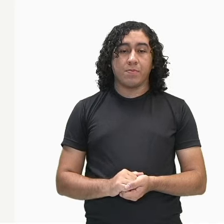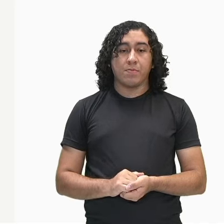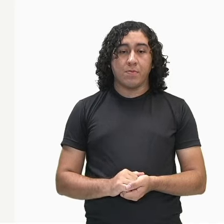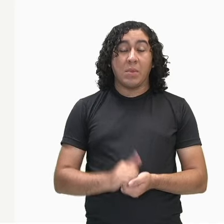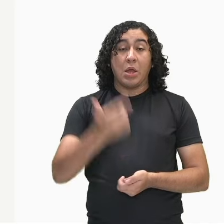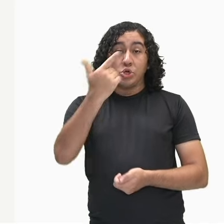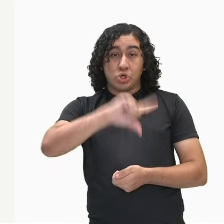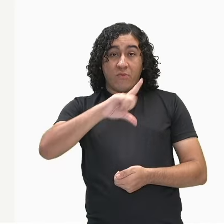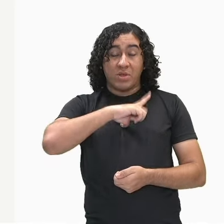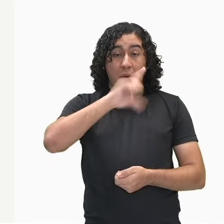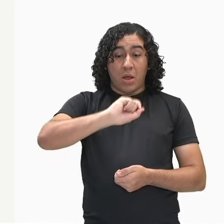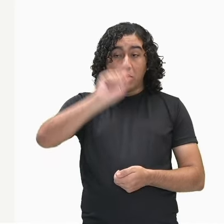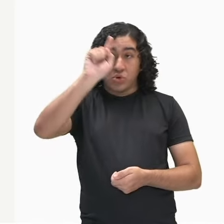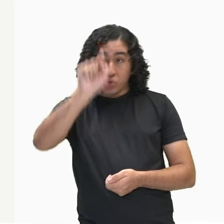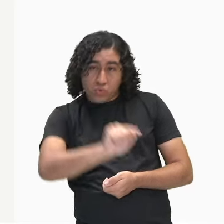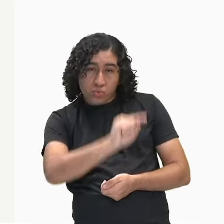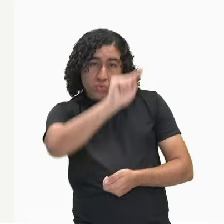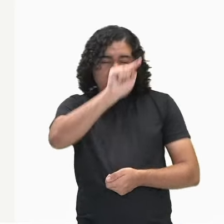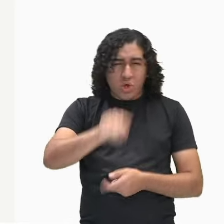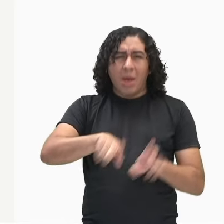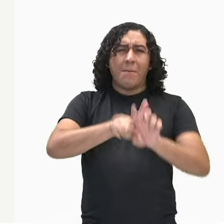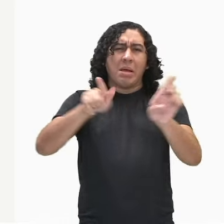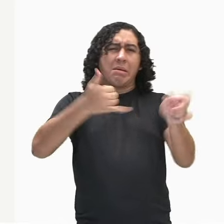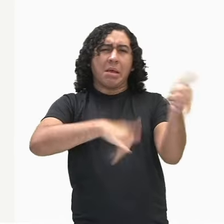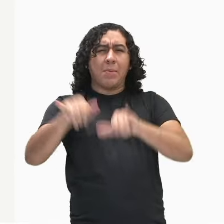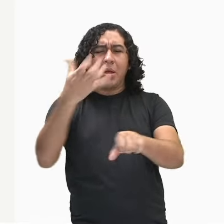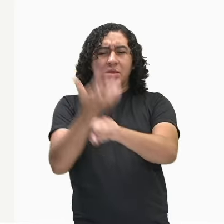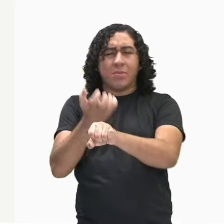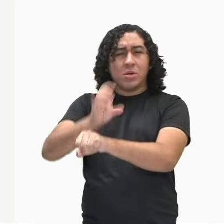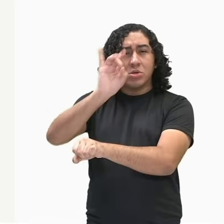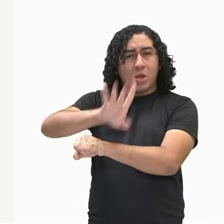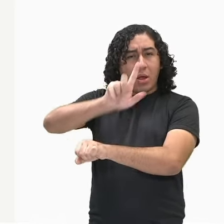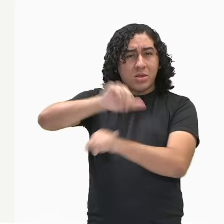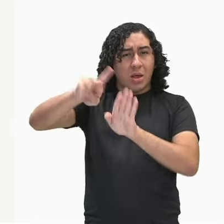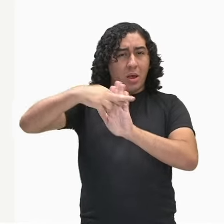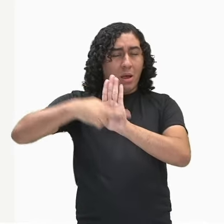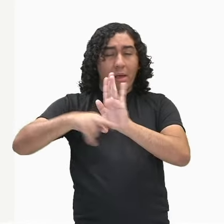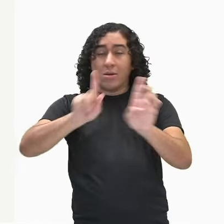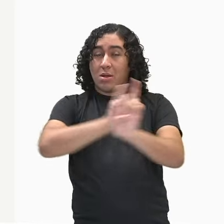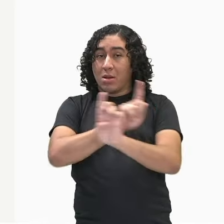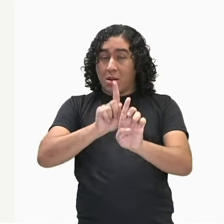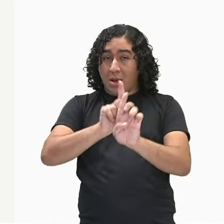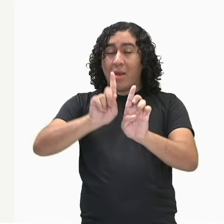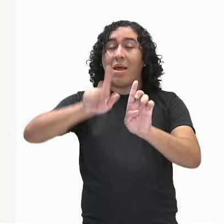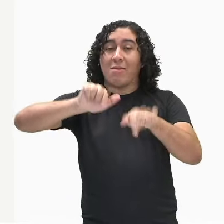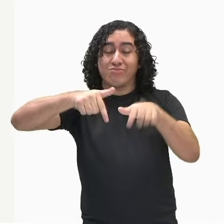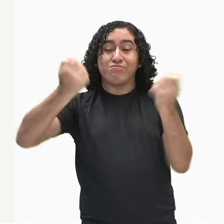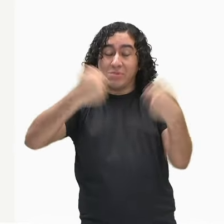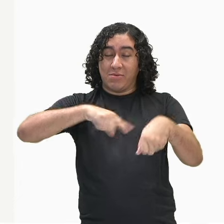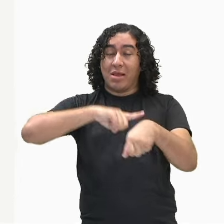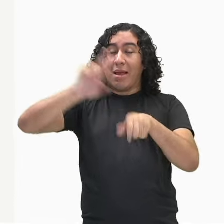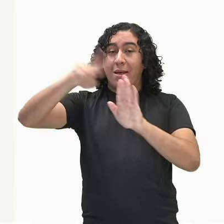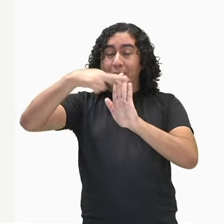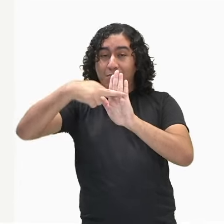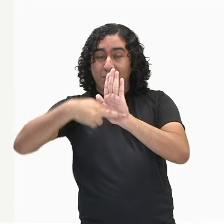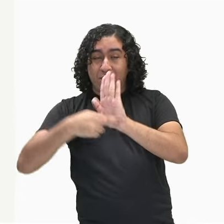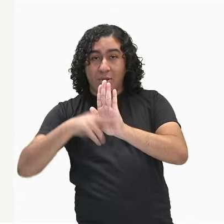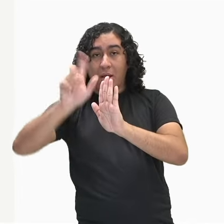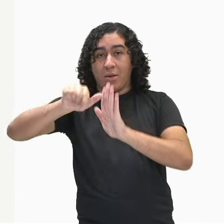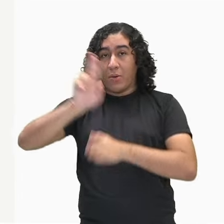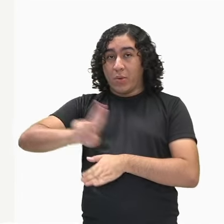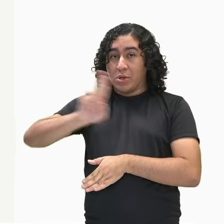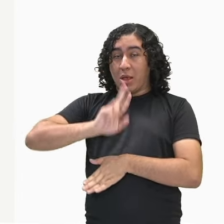Ah, professor, química é só regra de 3? Exatamente. Você consegue resolver vários exercícios por regra de 3.